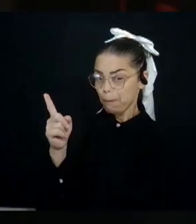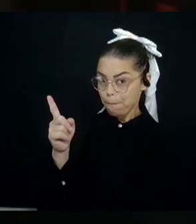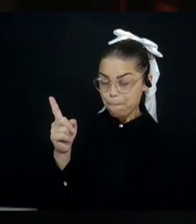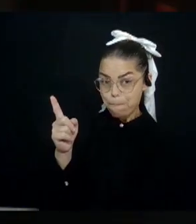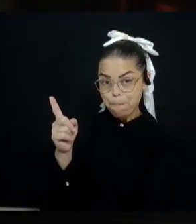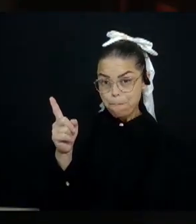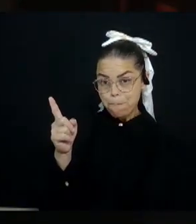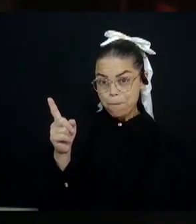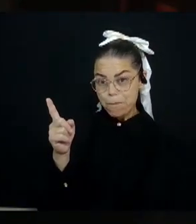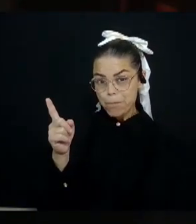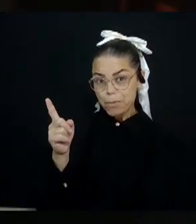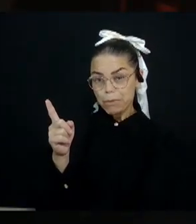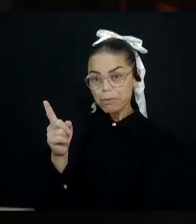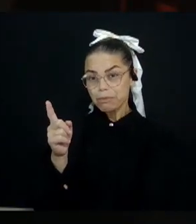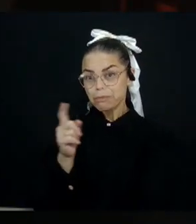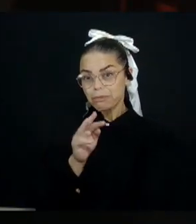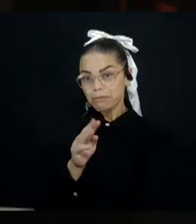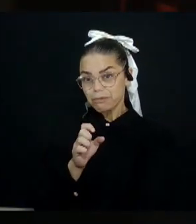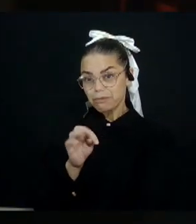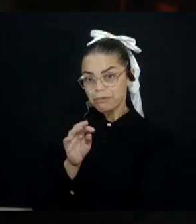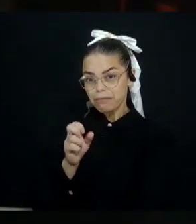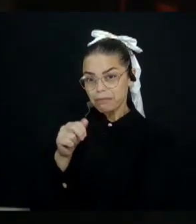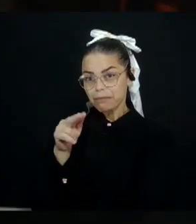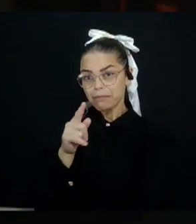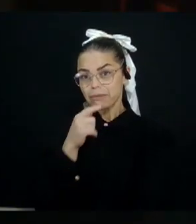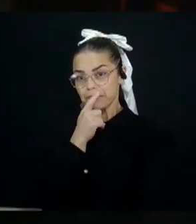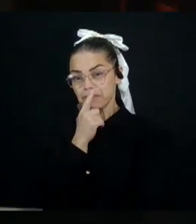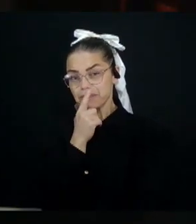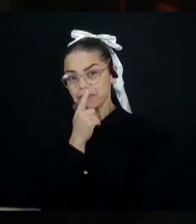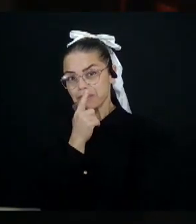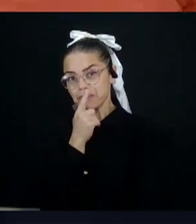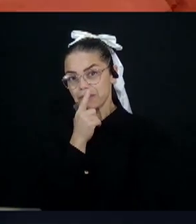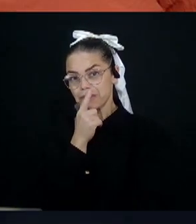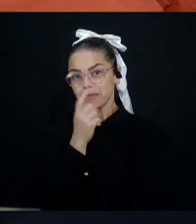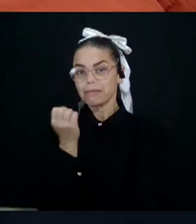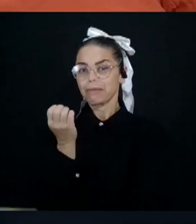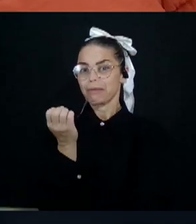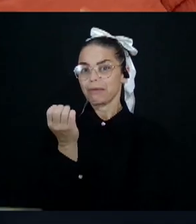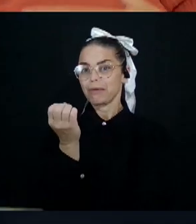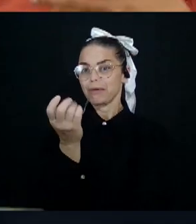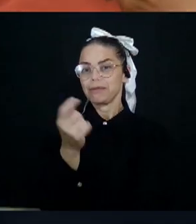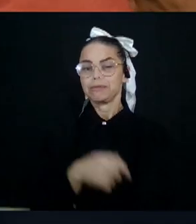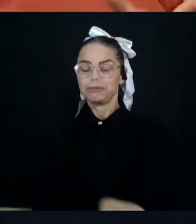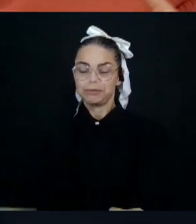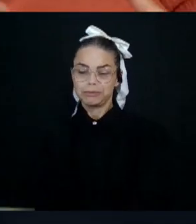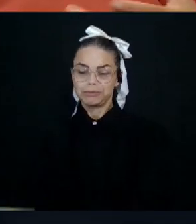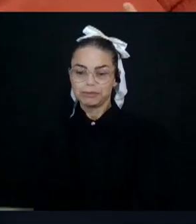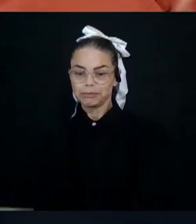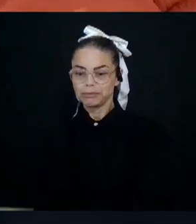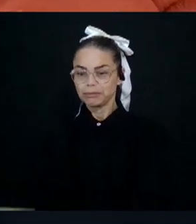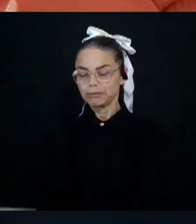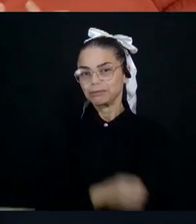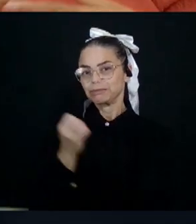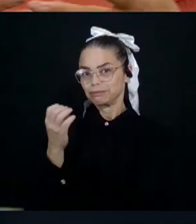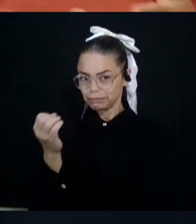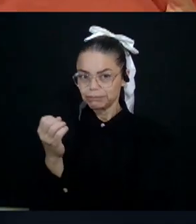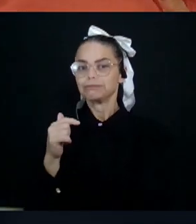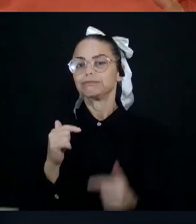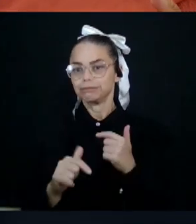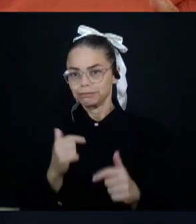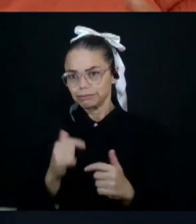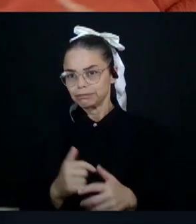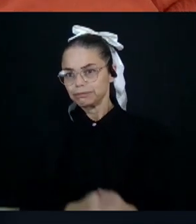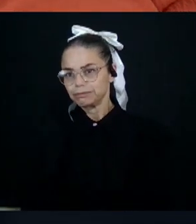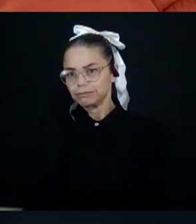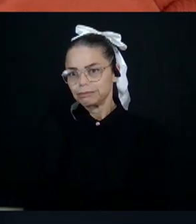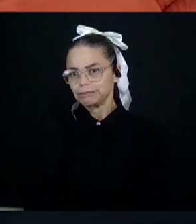199782937776. Agora, o Wellington, vamos lá. Viagem, né? Você viaja a trabalho, mas eu acredito que você